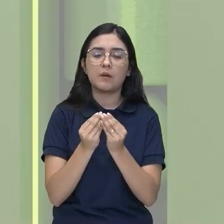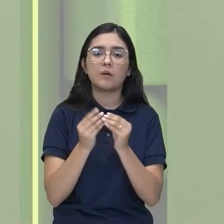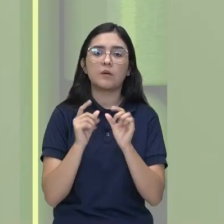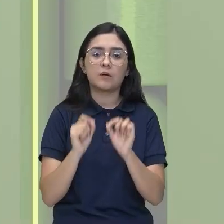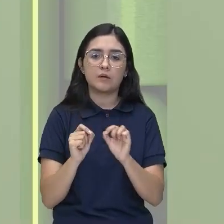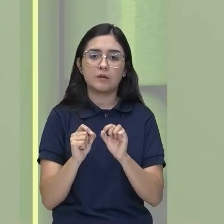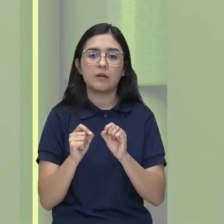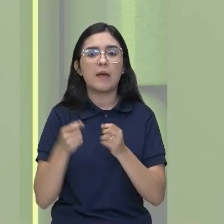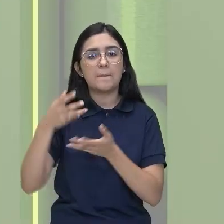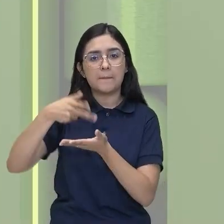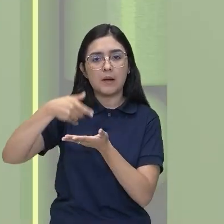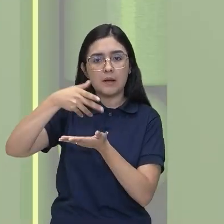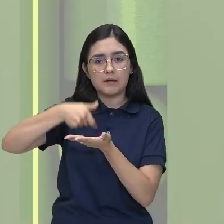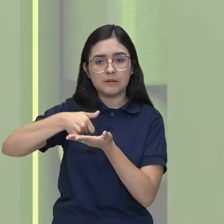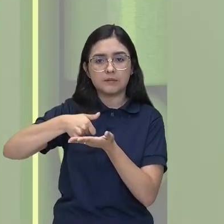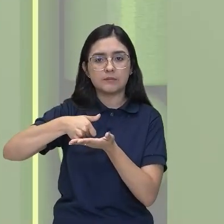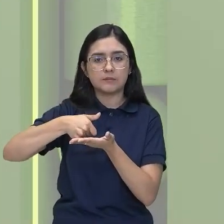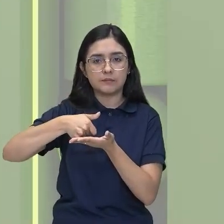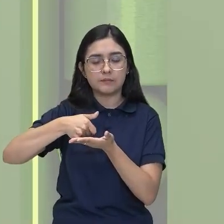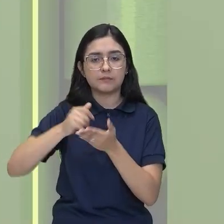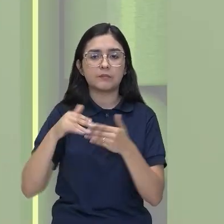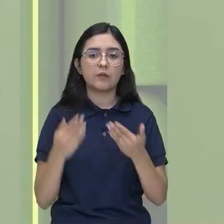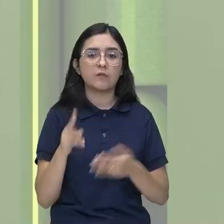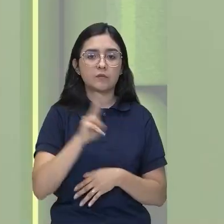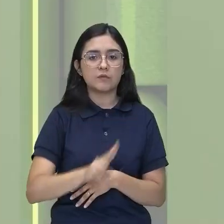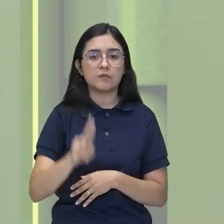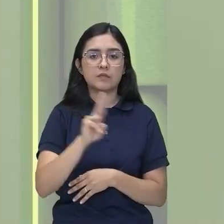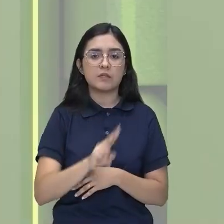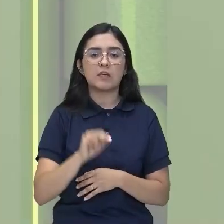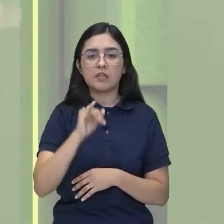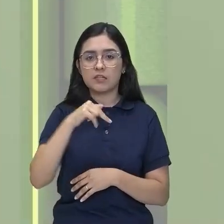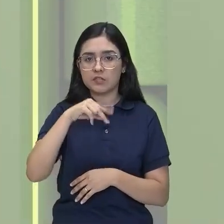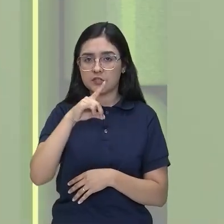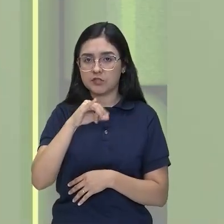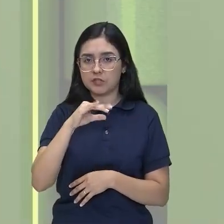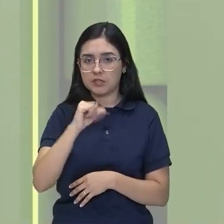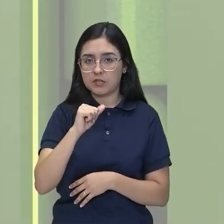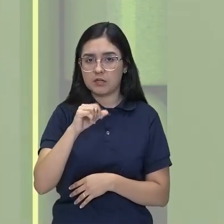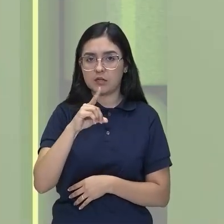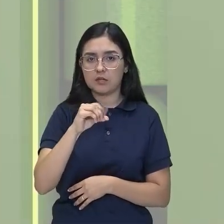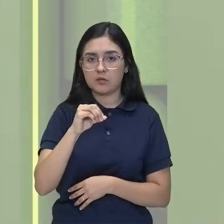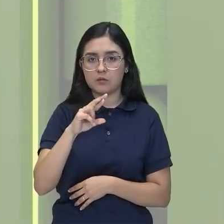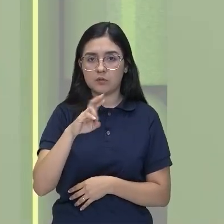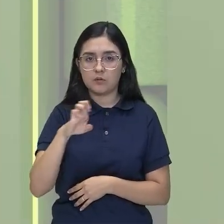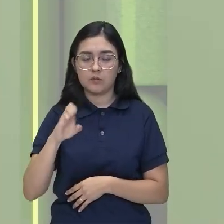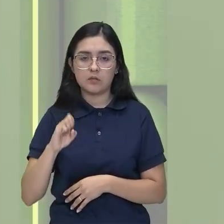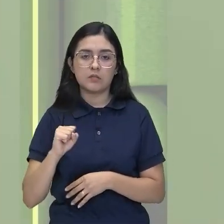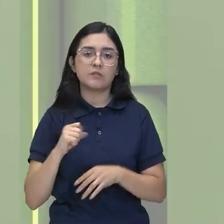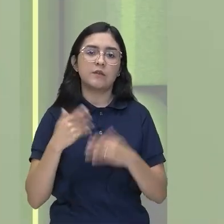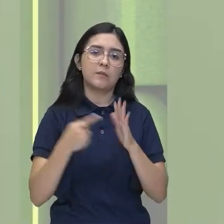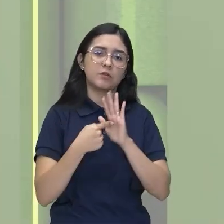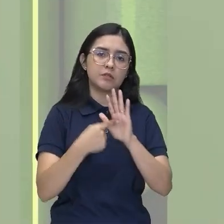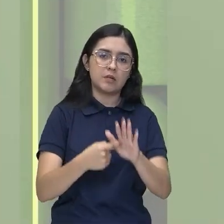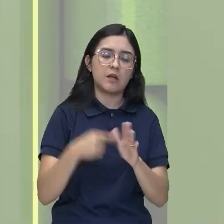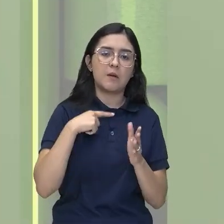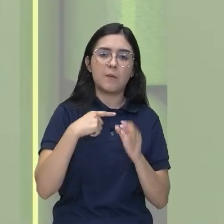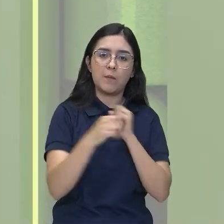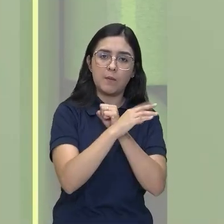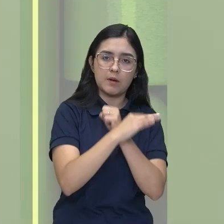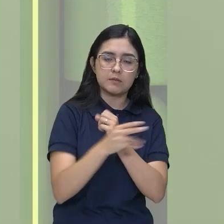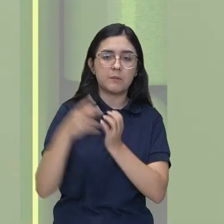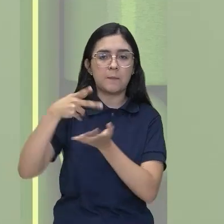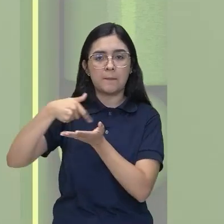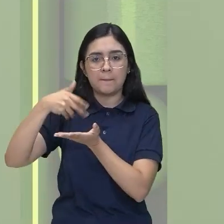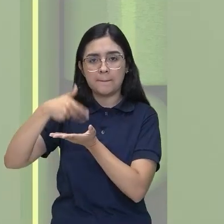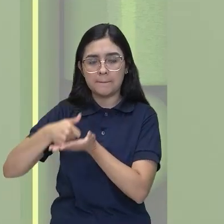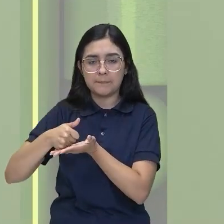é básico. Então, os indicadores eles são utilizados para identificar um meio ácido e um meio básico. Além dos